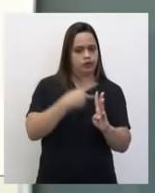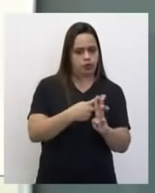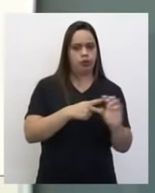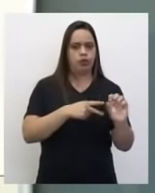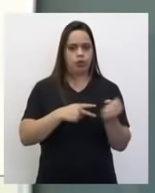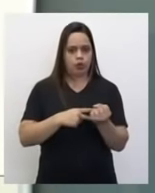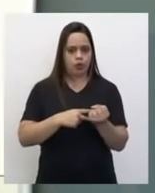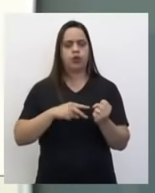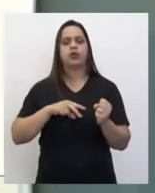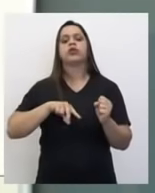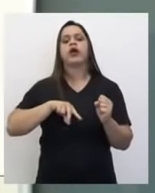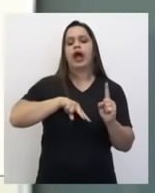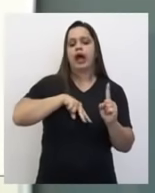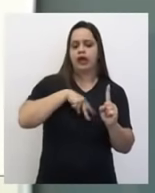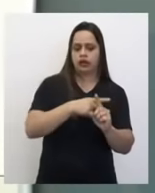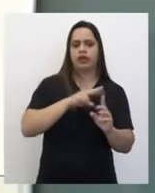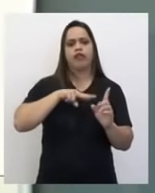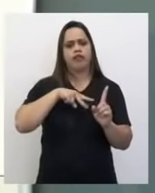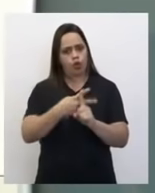328,